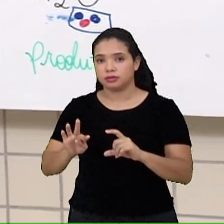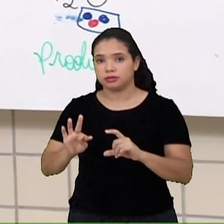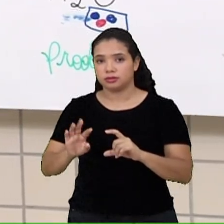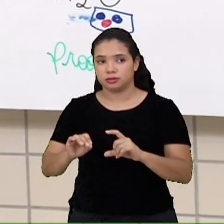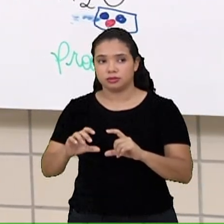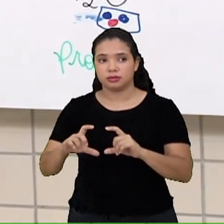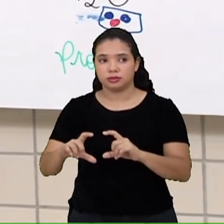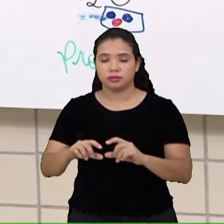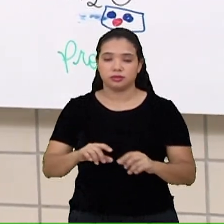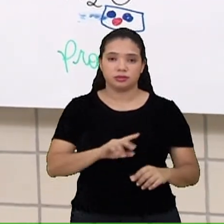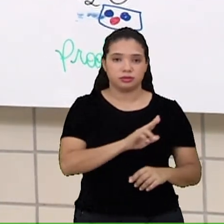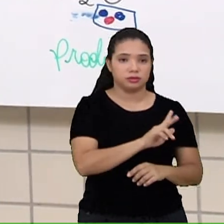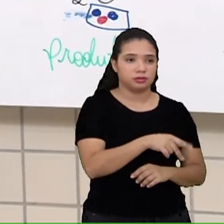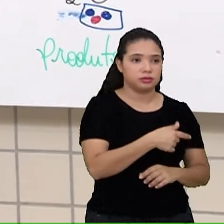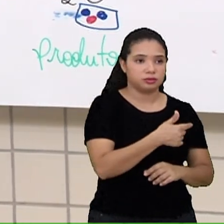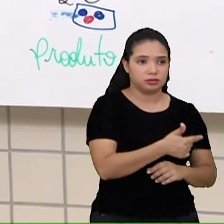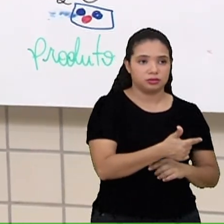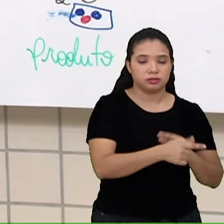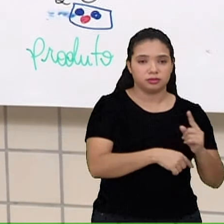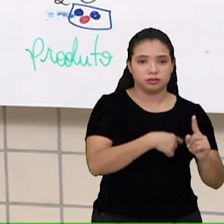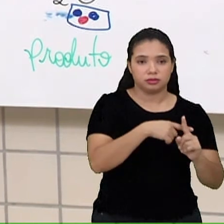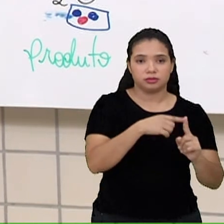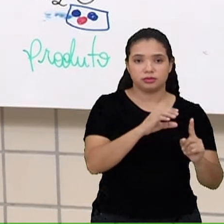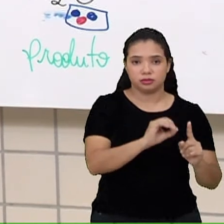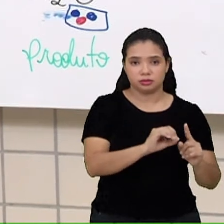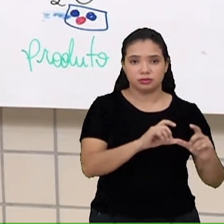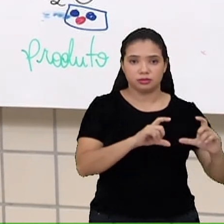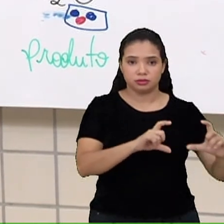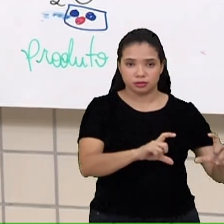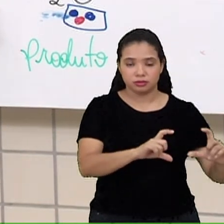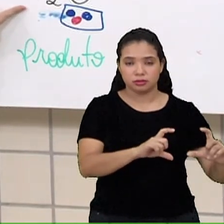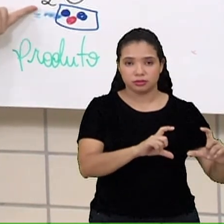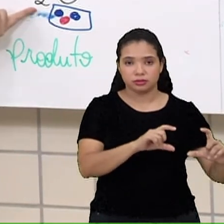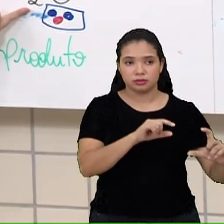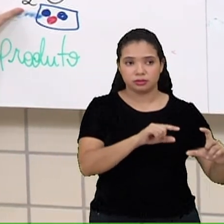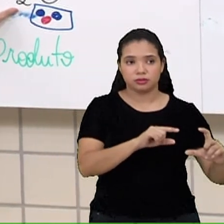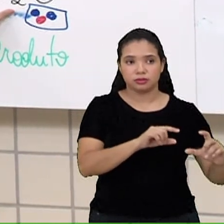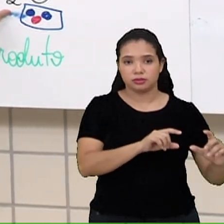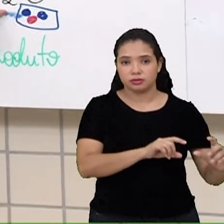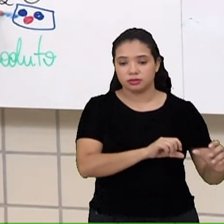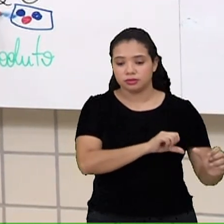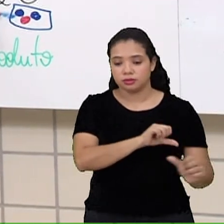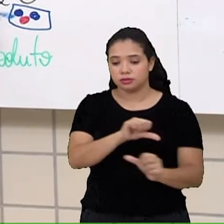de hidrogênio aqui e 1 de oxigênio, certo? Para ter o quê?